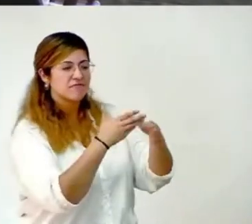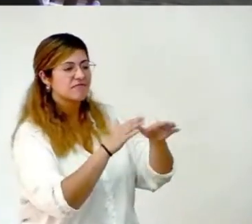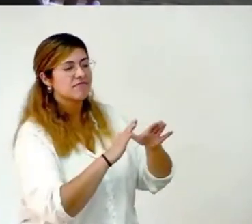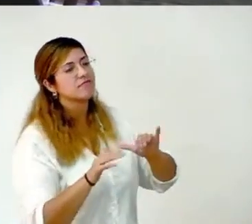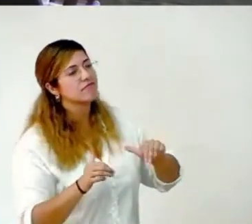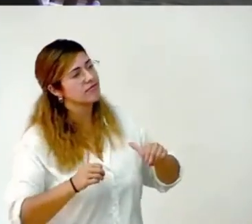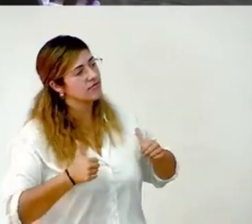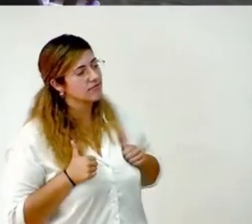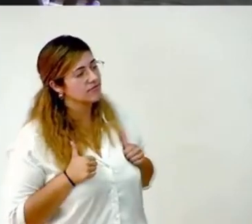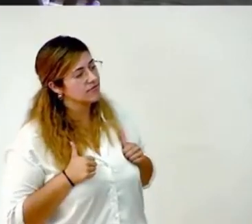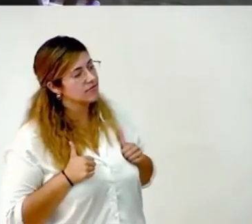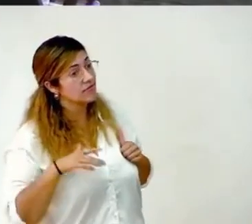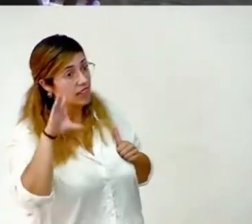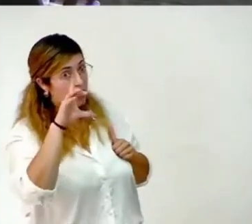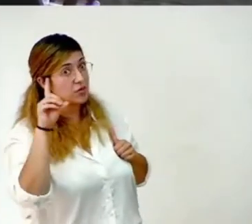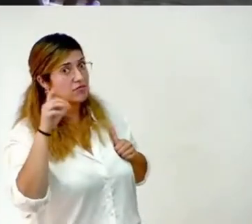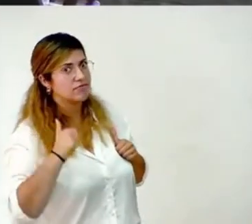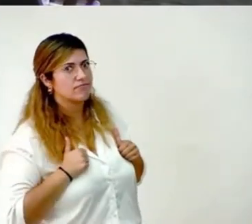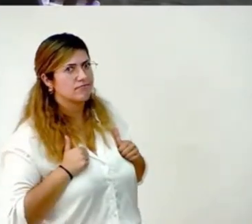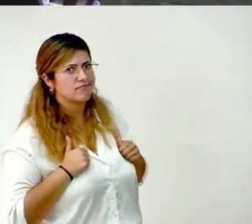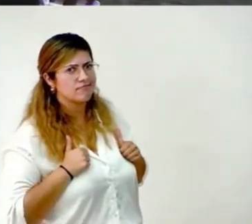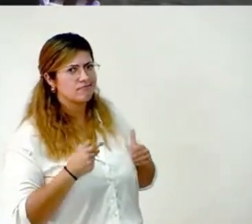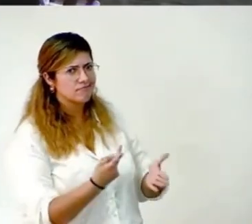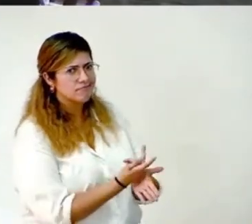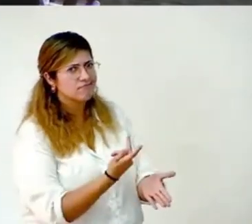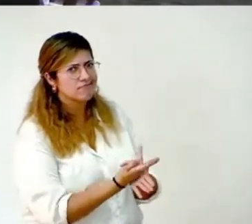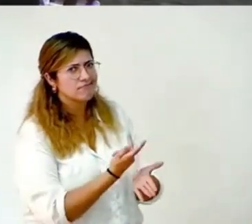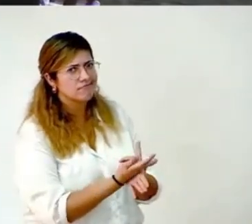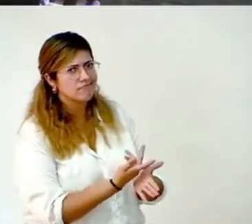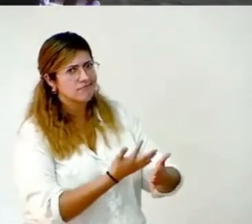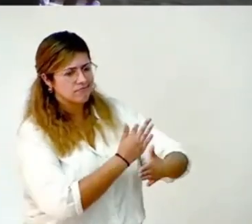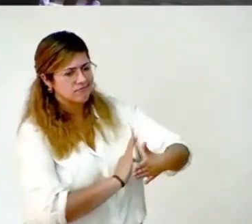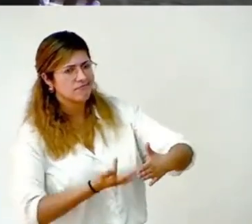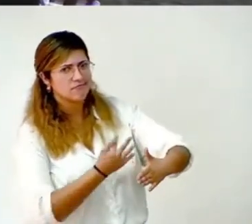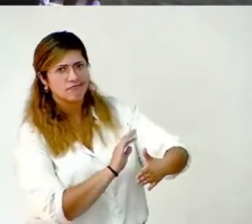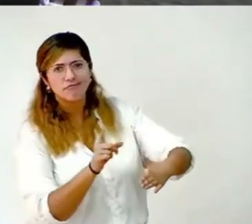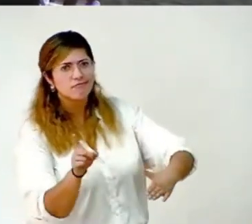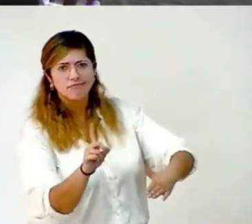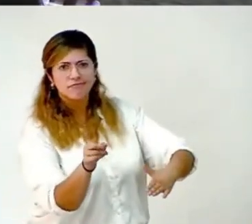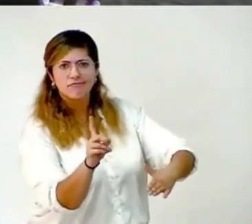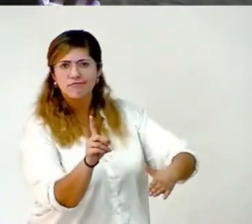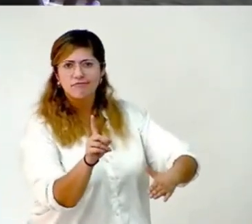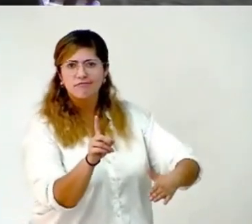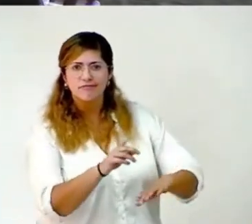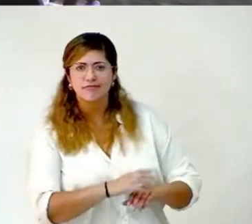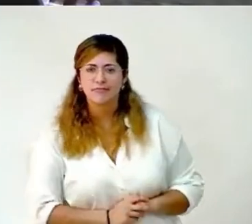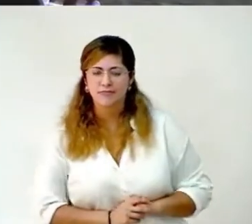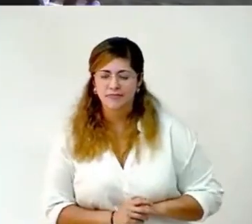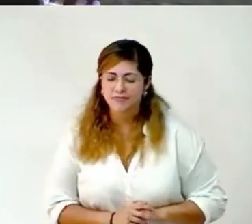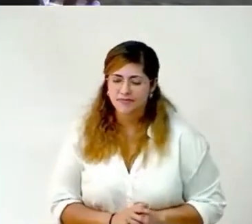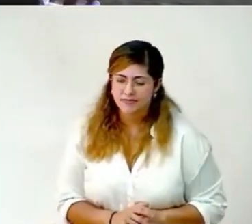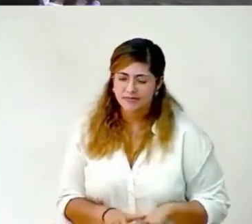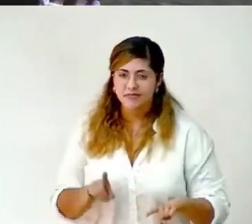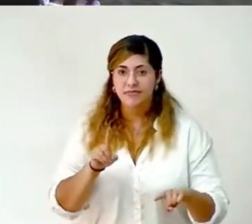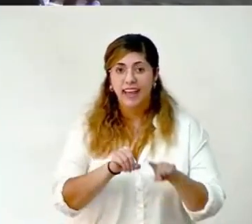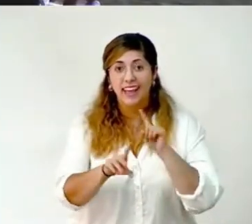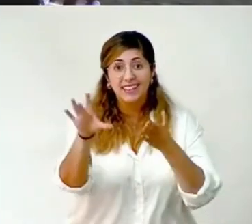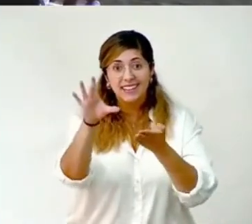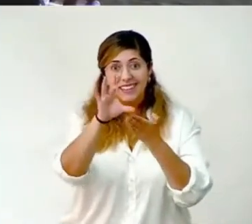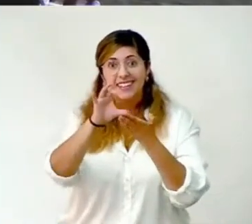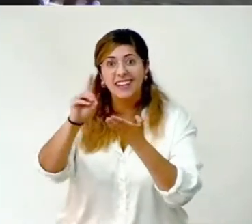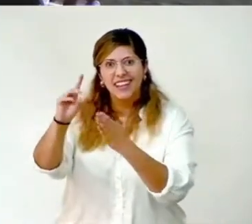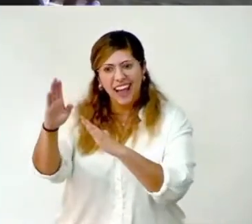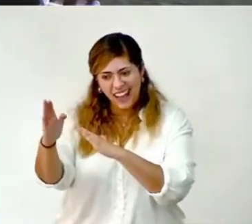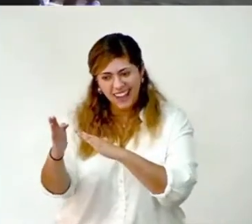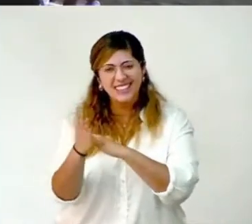torturador. Torturador. E o nosso Deus não é um Deus torturador. Ele nos habilita